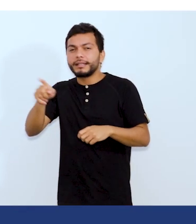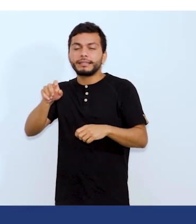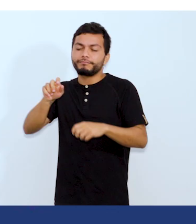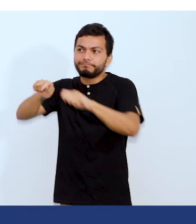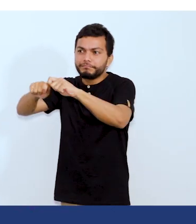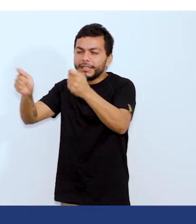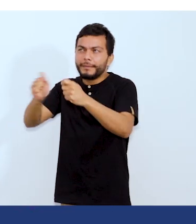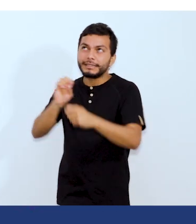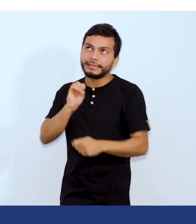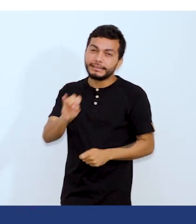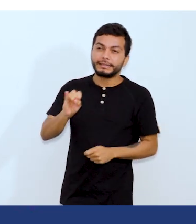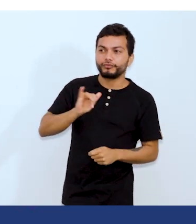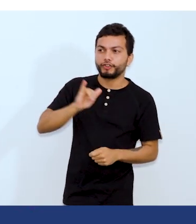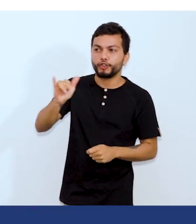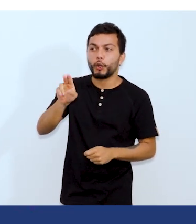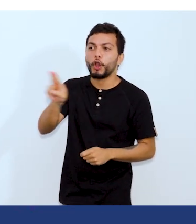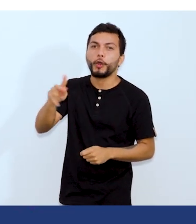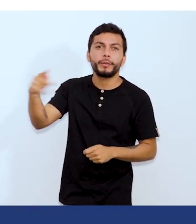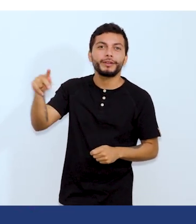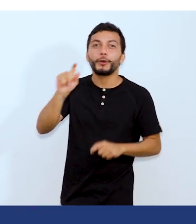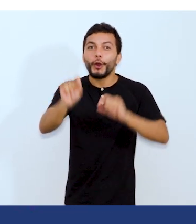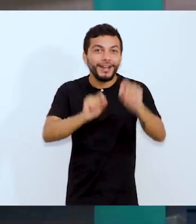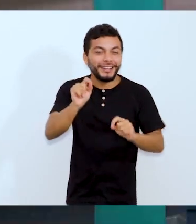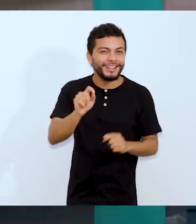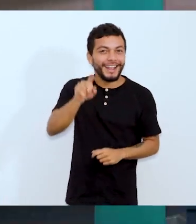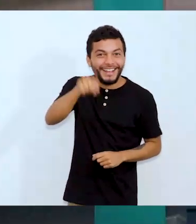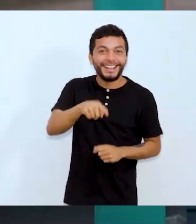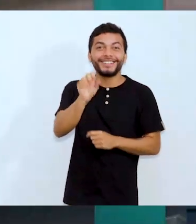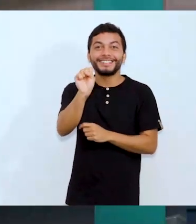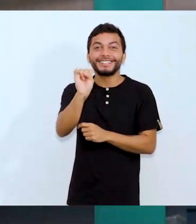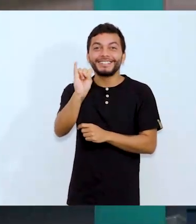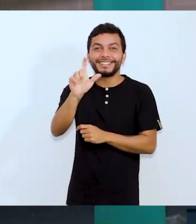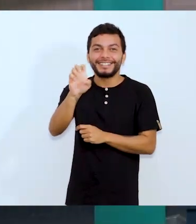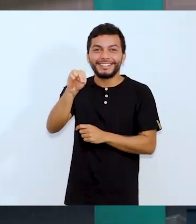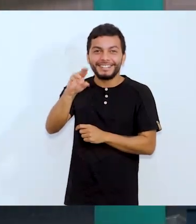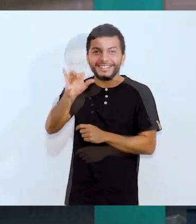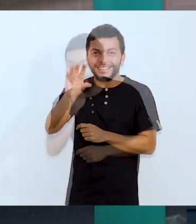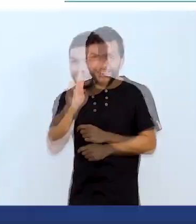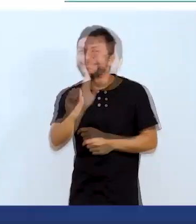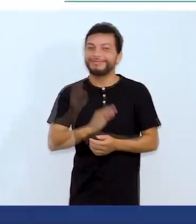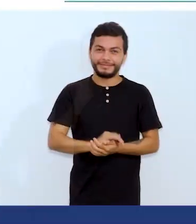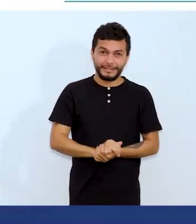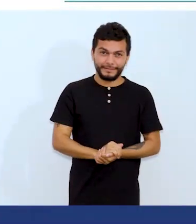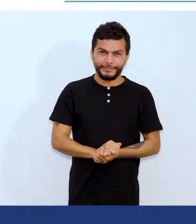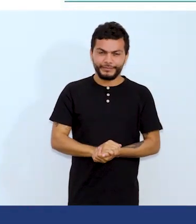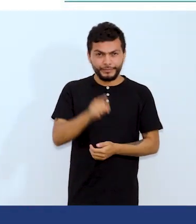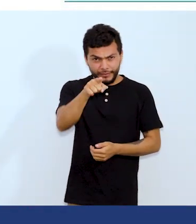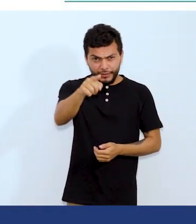quebra se alguém diz o nome dele. É o quê? O silêncio.